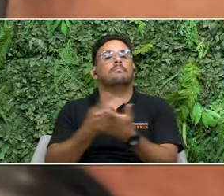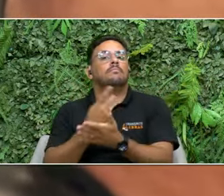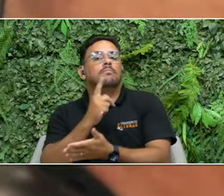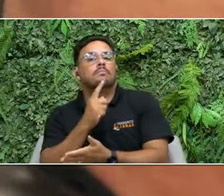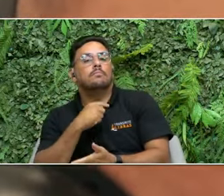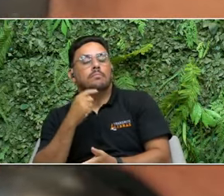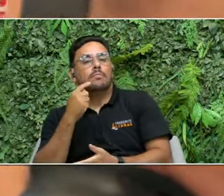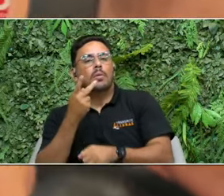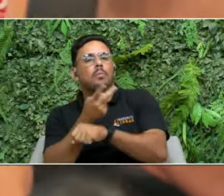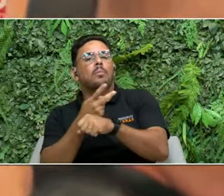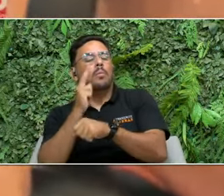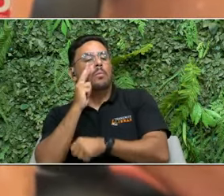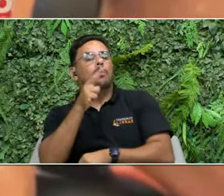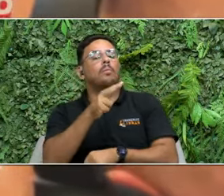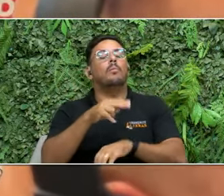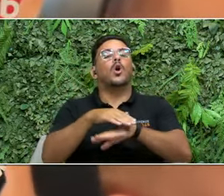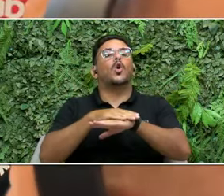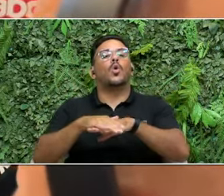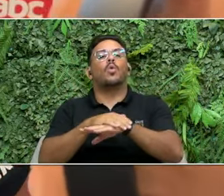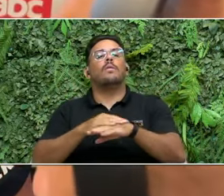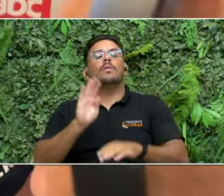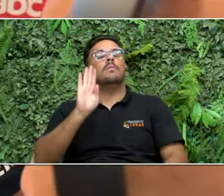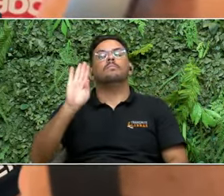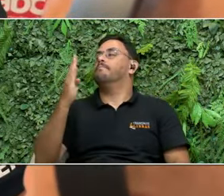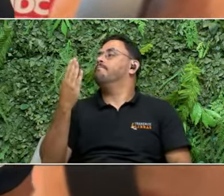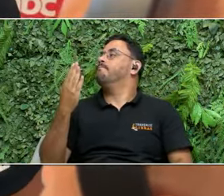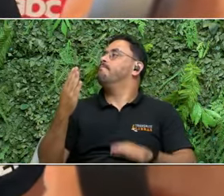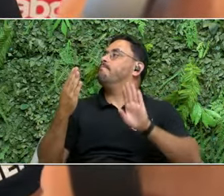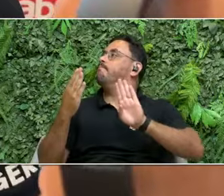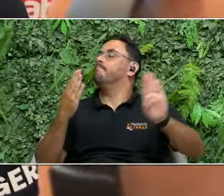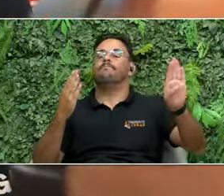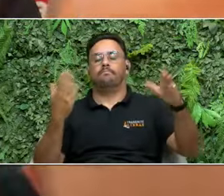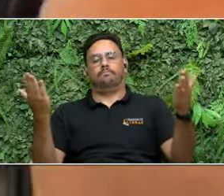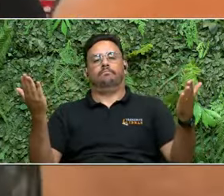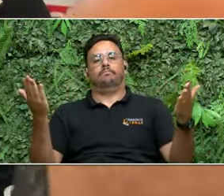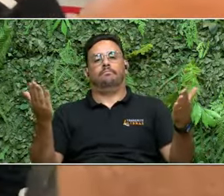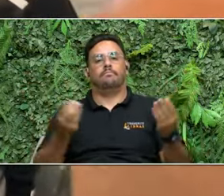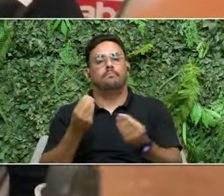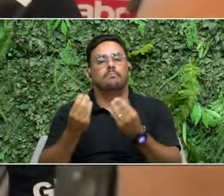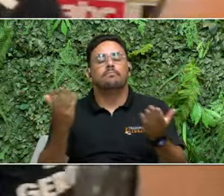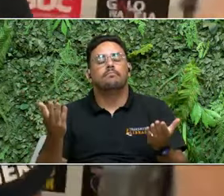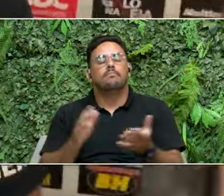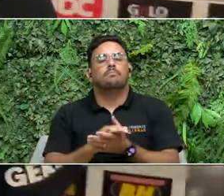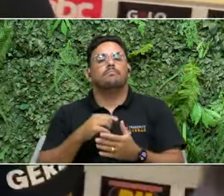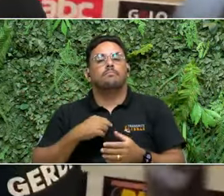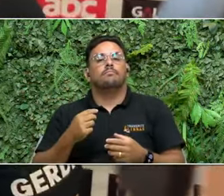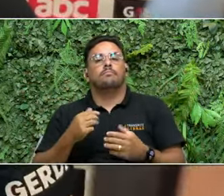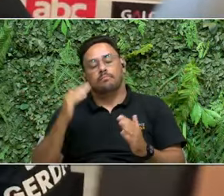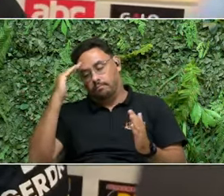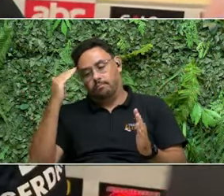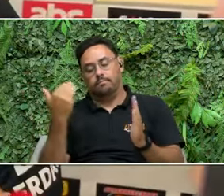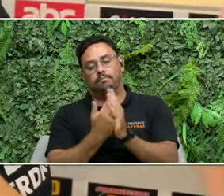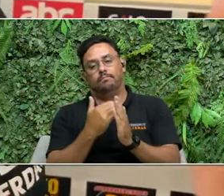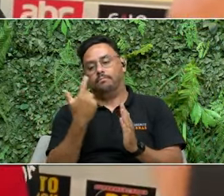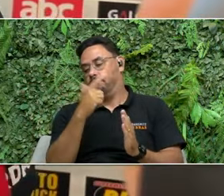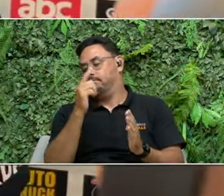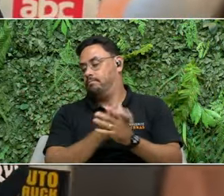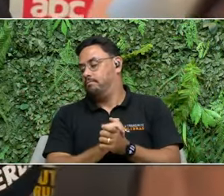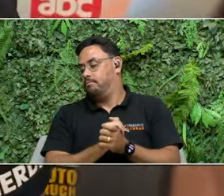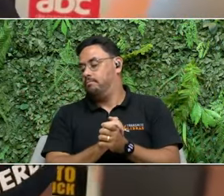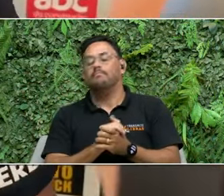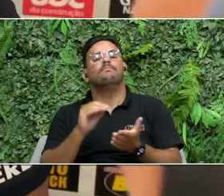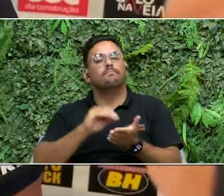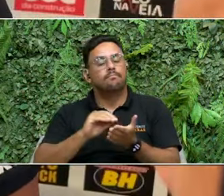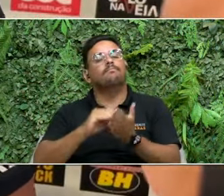fora pega os lances quando você chega para conversar com ele das costas e sair correndo cara então isso é isso não é isso não é